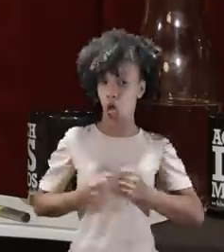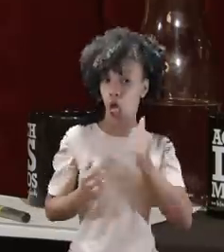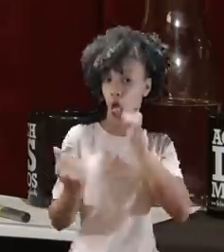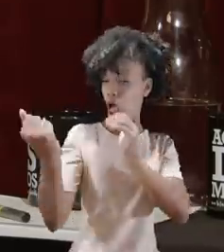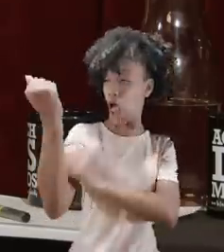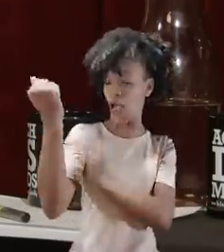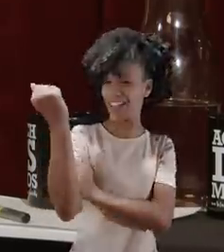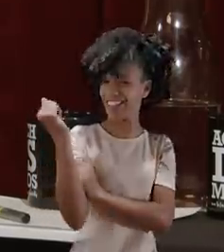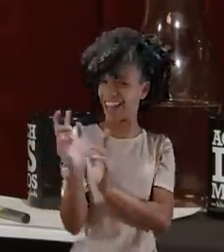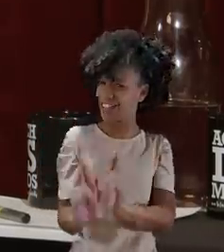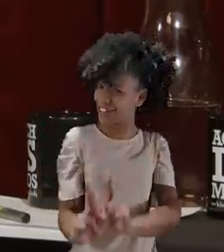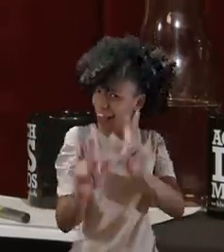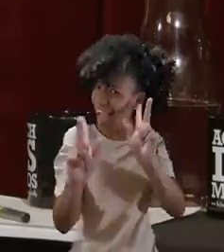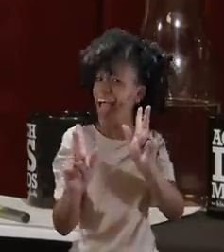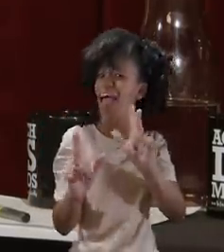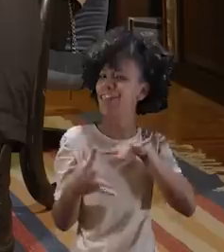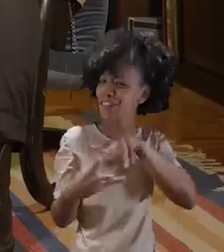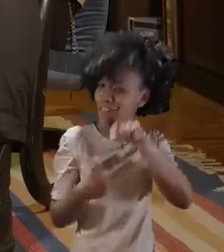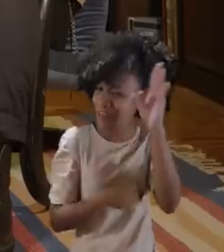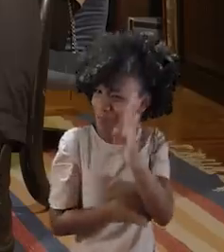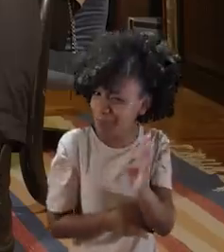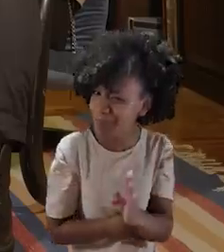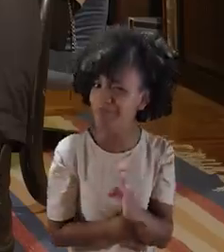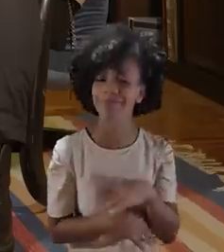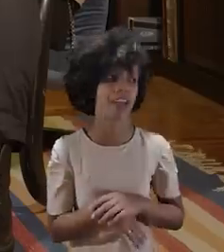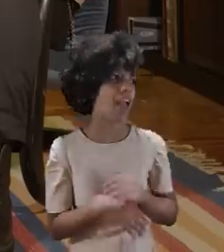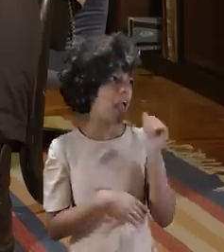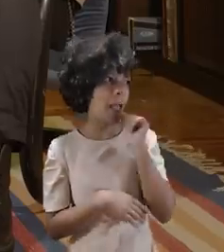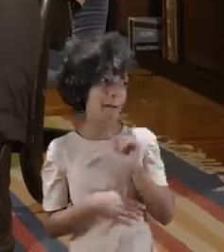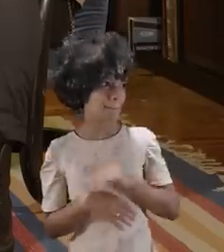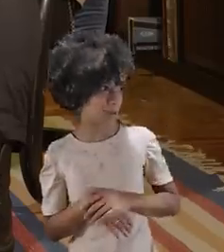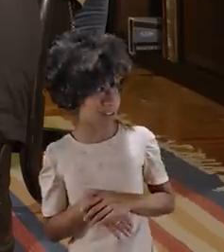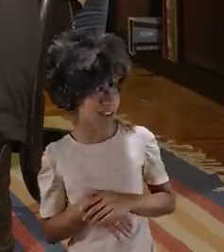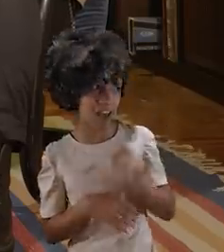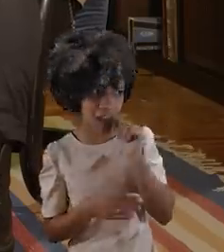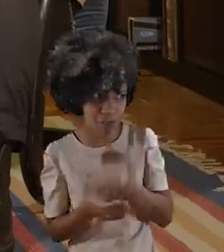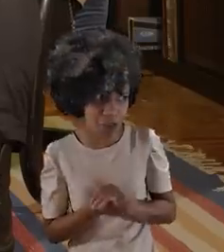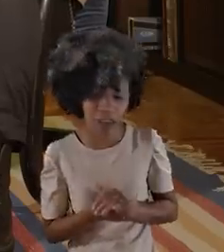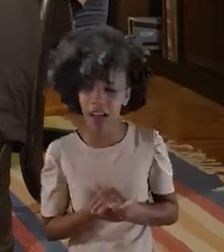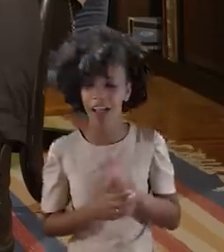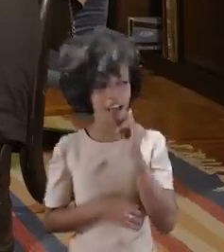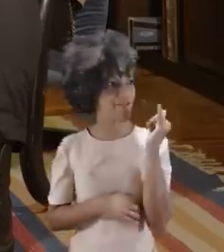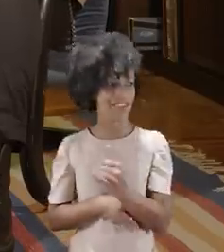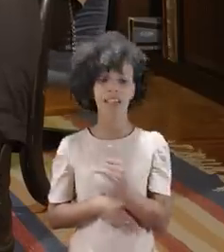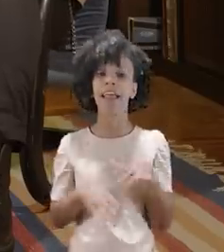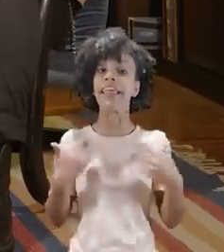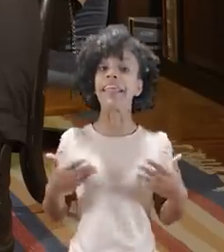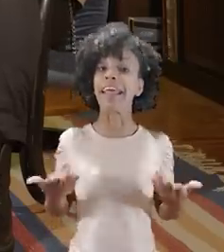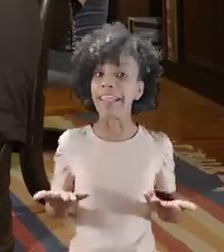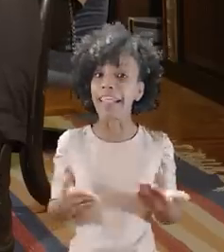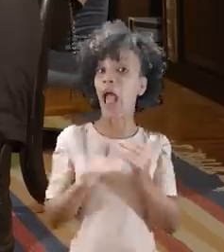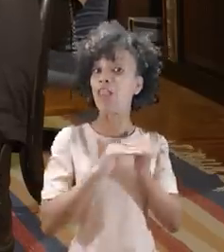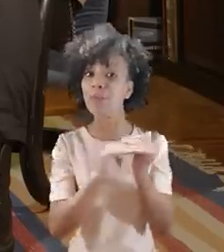poderá nem se ao contrário meu Brasil a mulher mulher muda o cabelo me avisa e aí beleza e aí